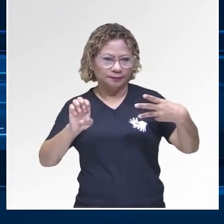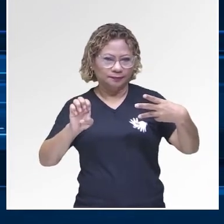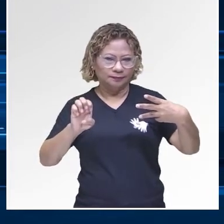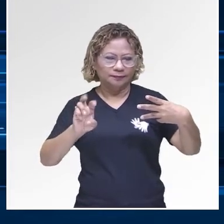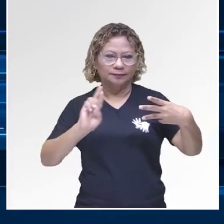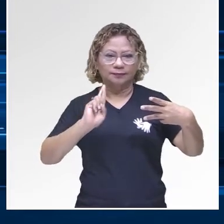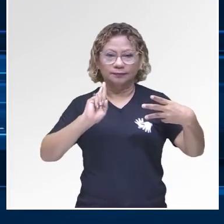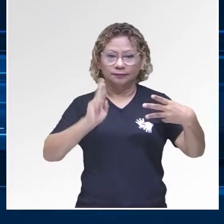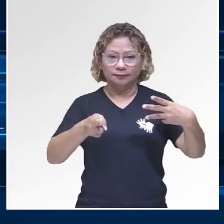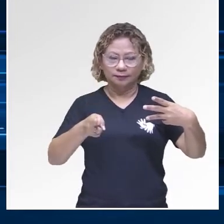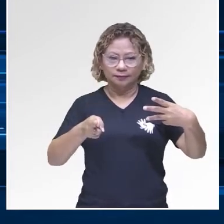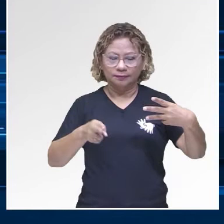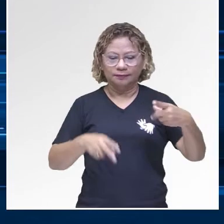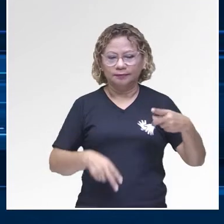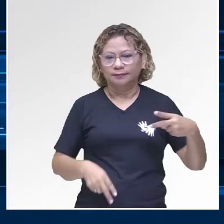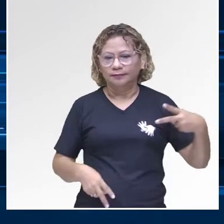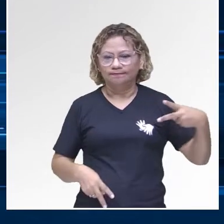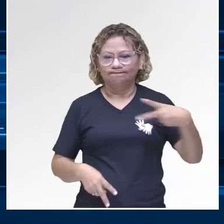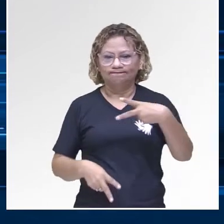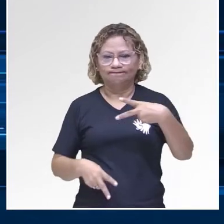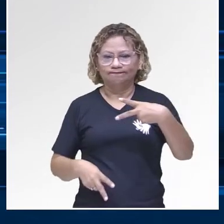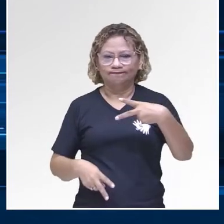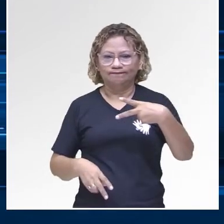1 menos 4, menos 3.